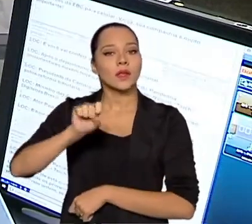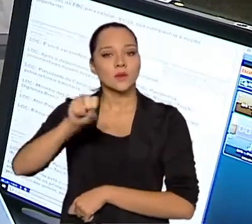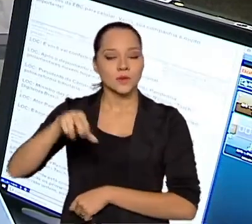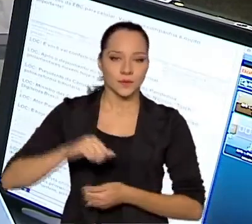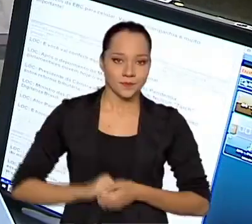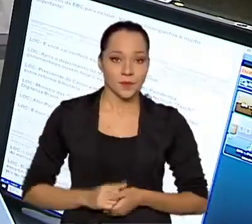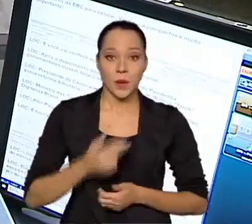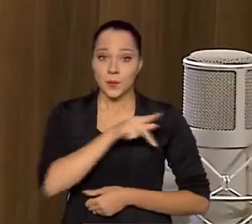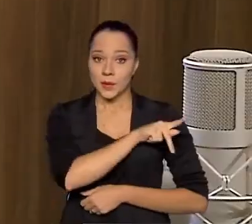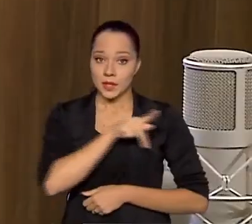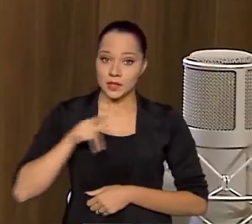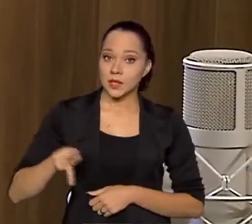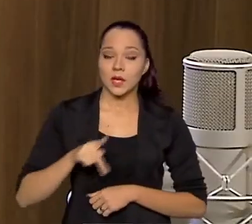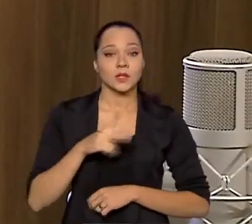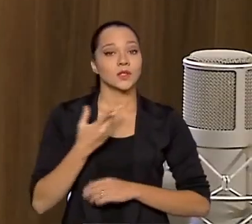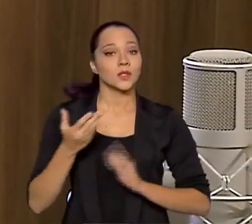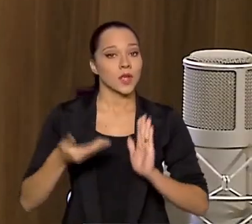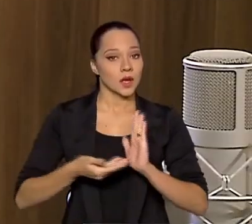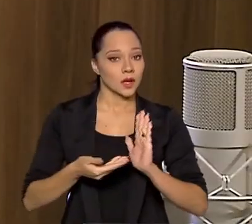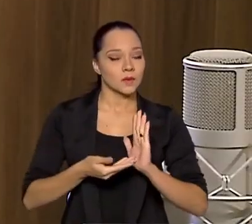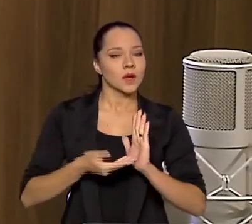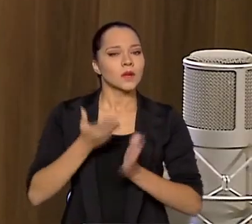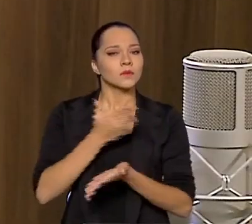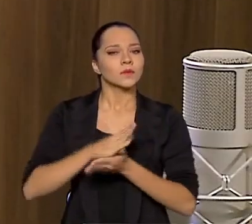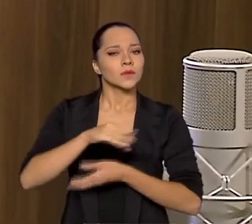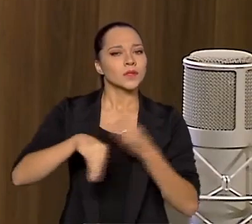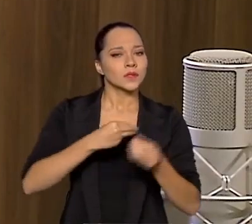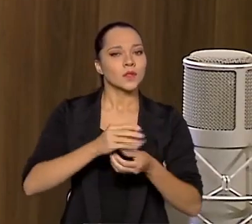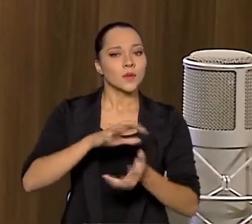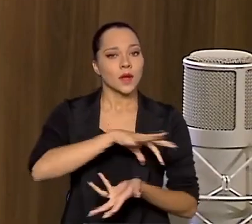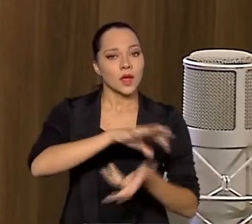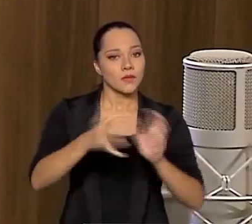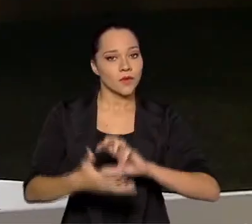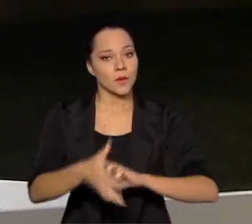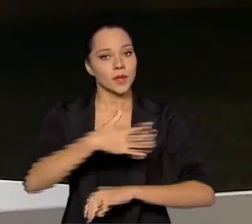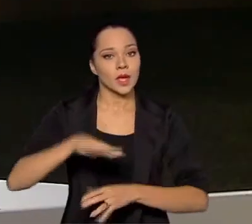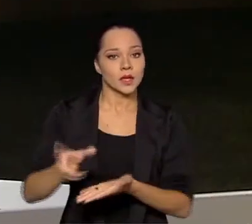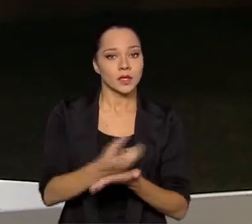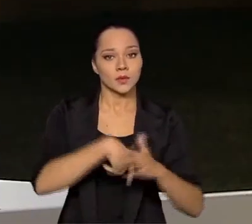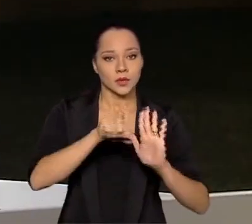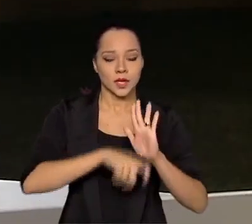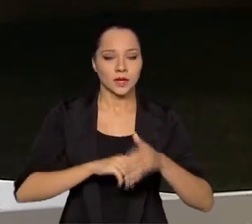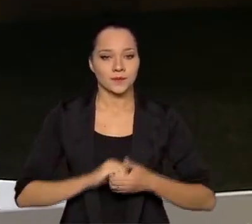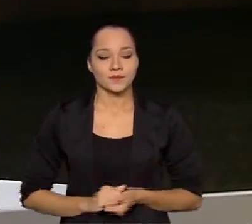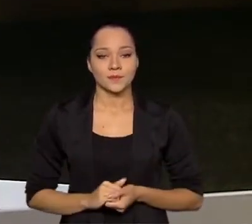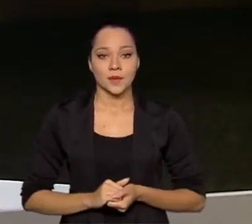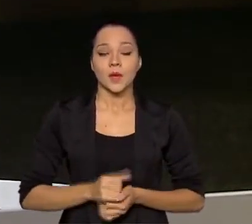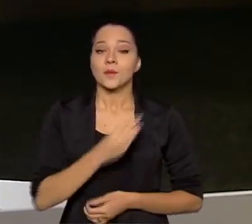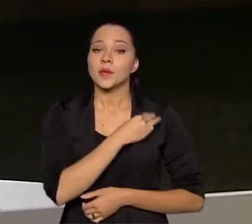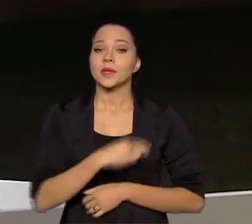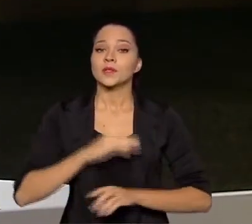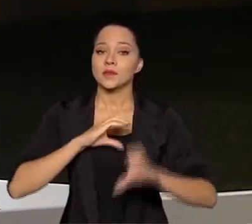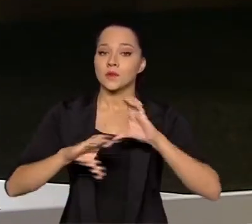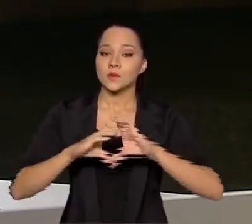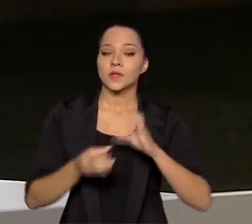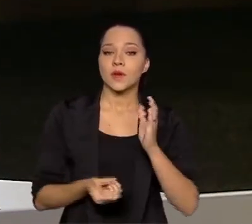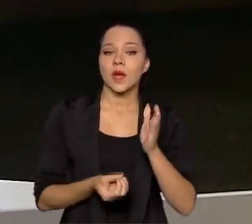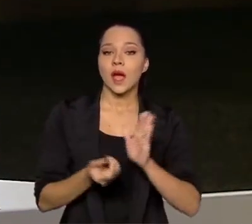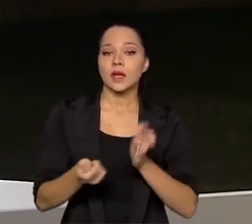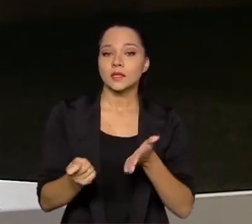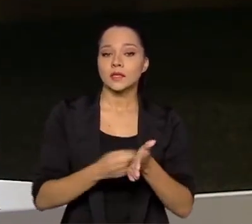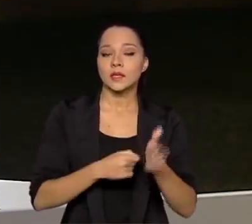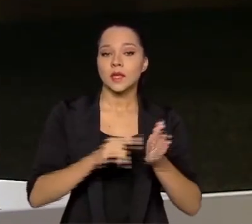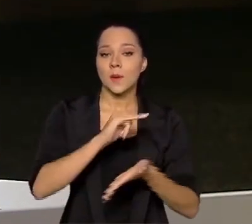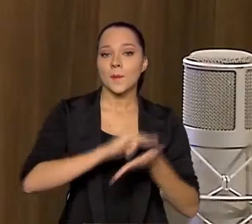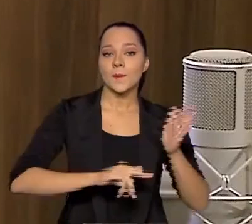Presidente da Câmara extingue comissão mista no Congresso sobre reforma tributária. Ministro das Comunicações assina portaria que cria programa